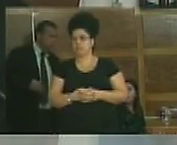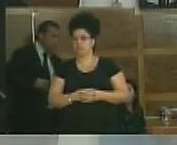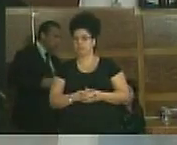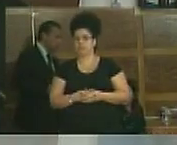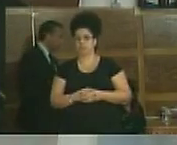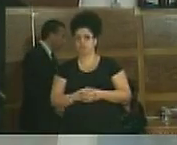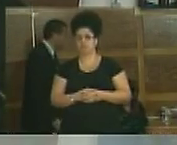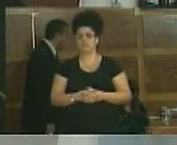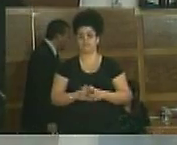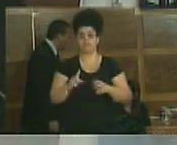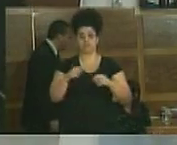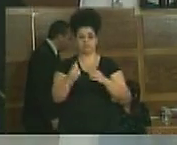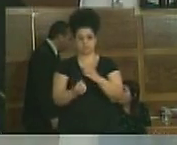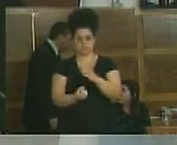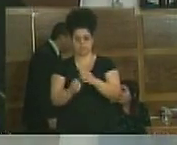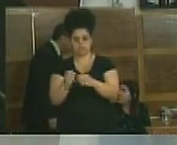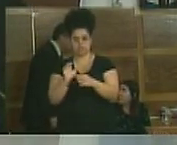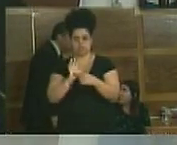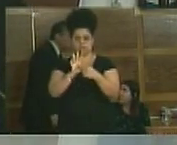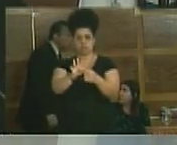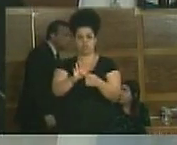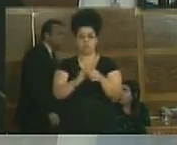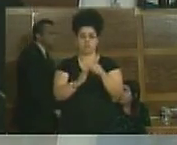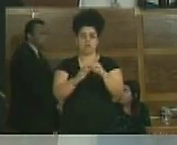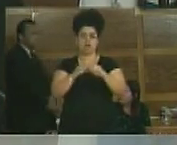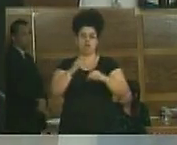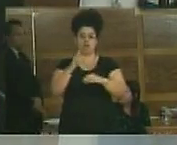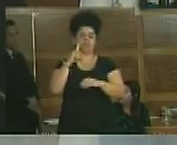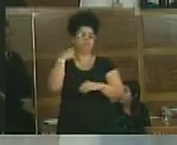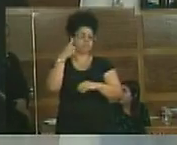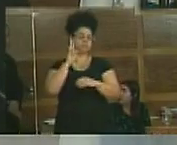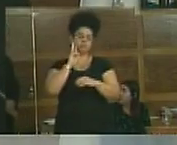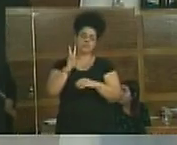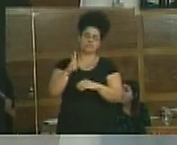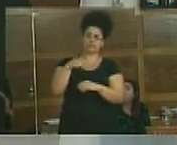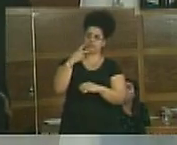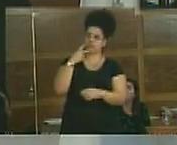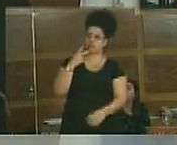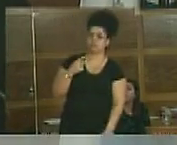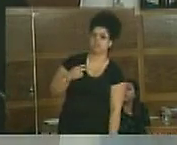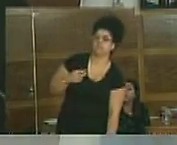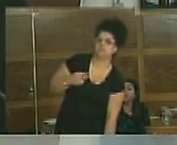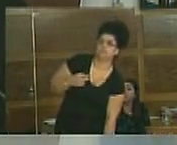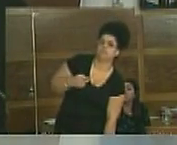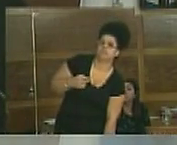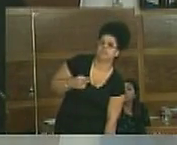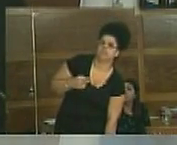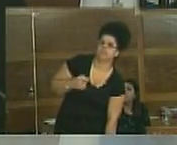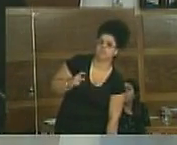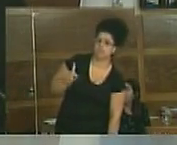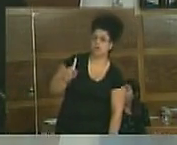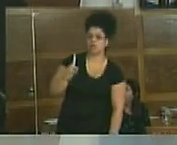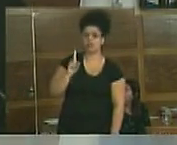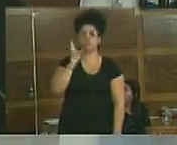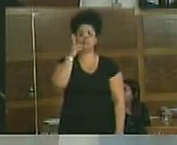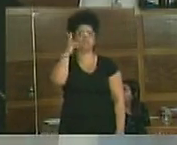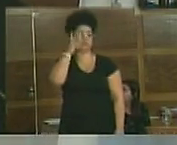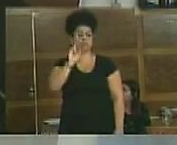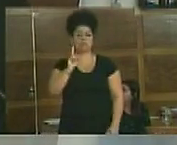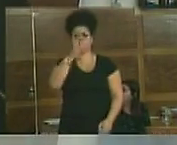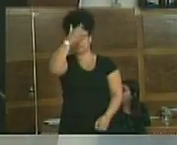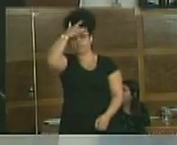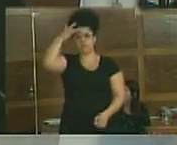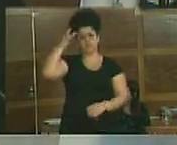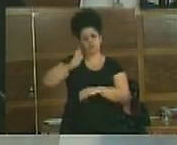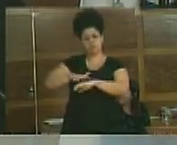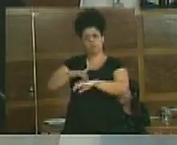vezes aparece A ou B dizendo, não estou dizendo que foi vereador, não. Gente lá, gente